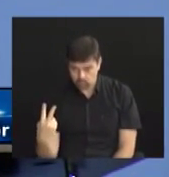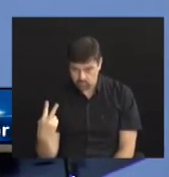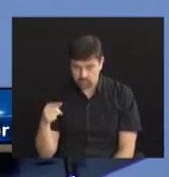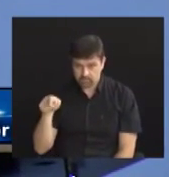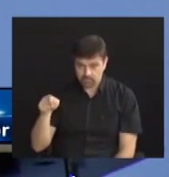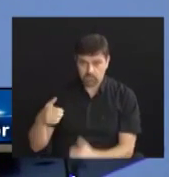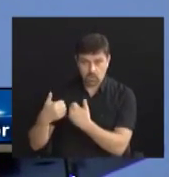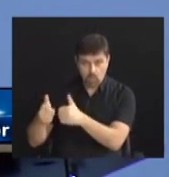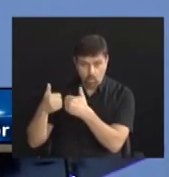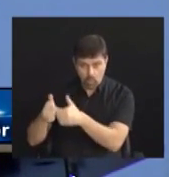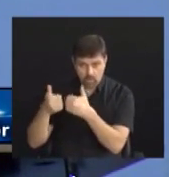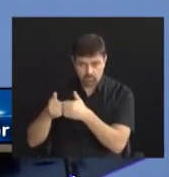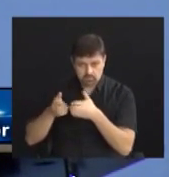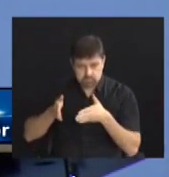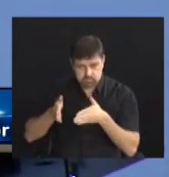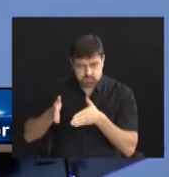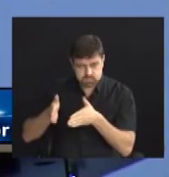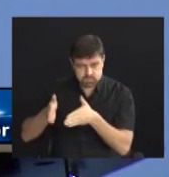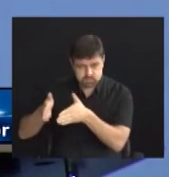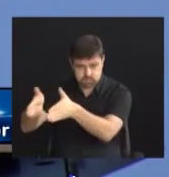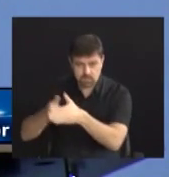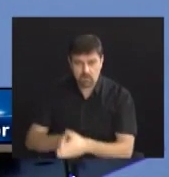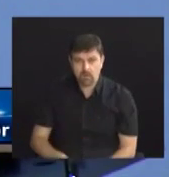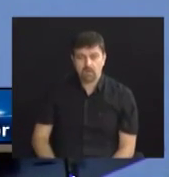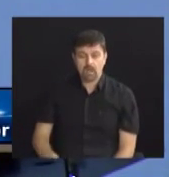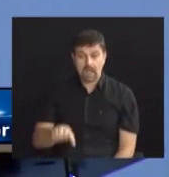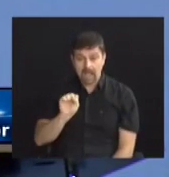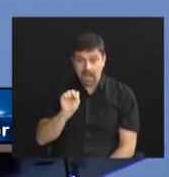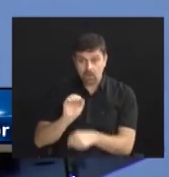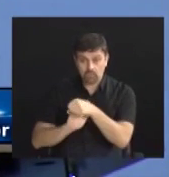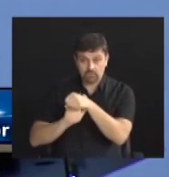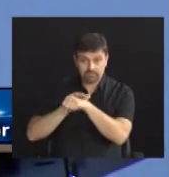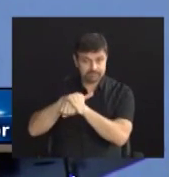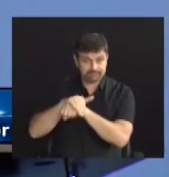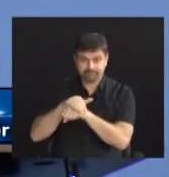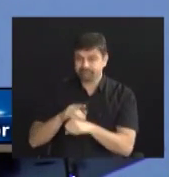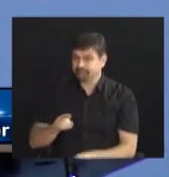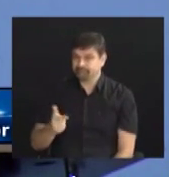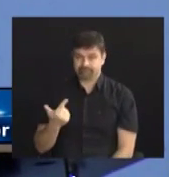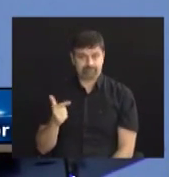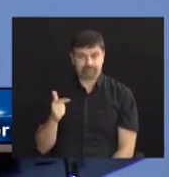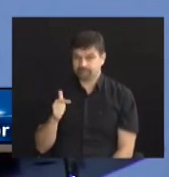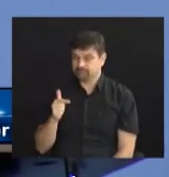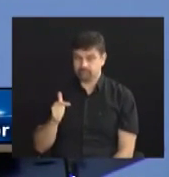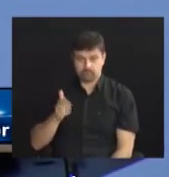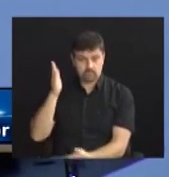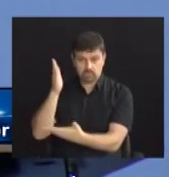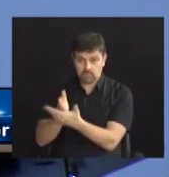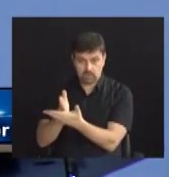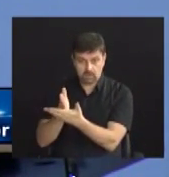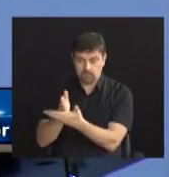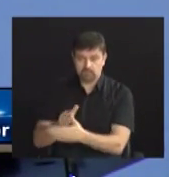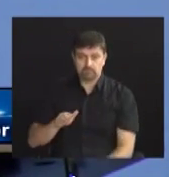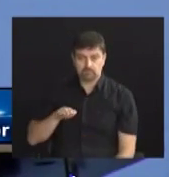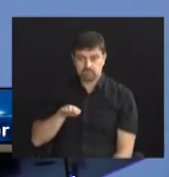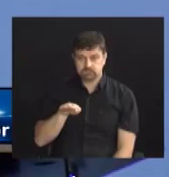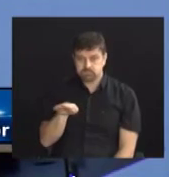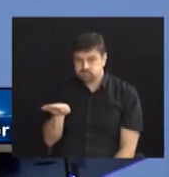senhor presidente e senhores vereadores, a partir das 20 horas, ela não cumpre mais o itinerário